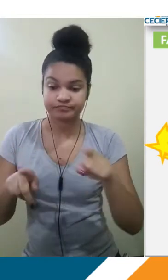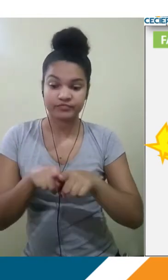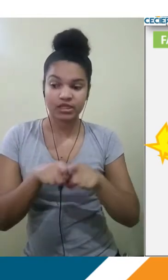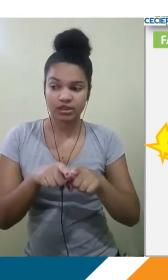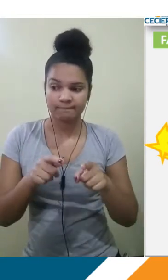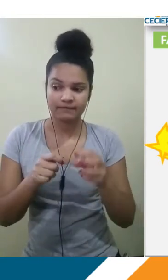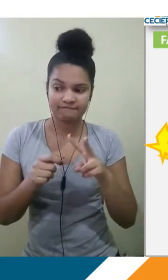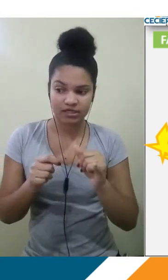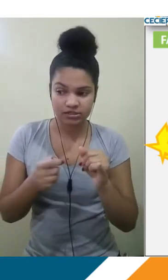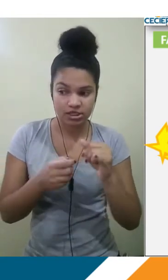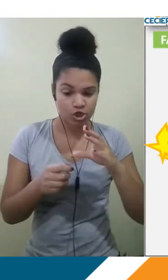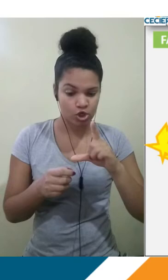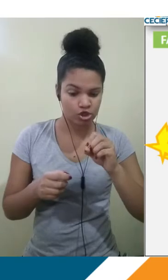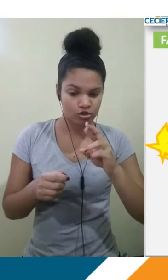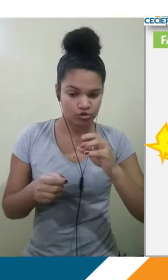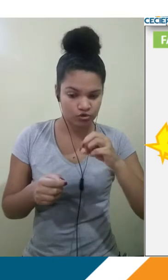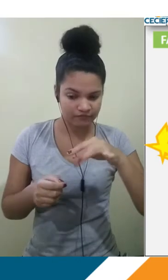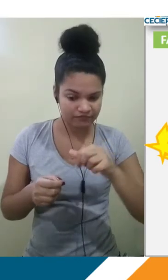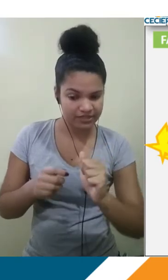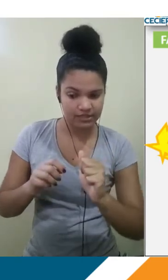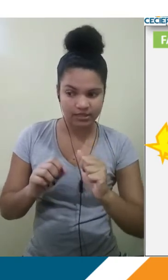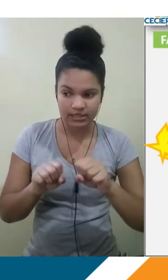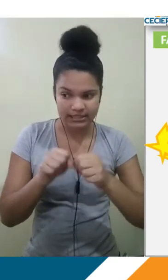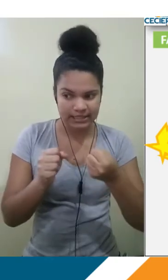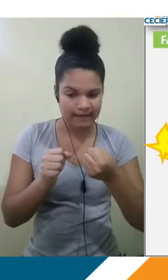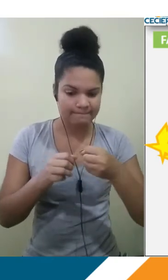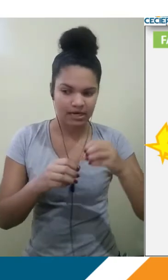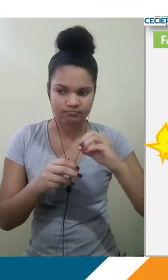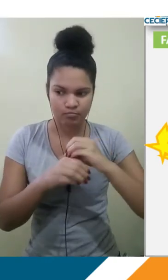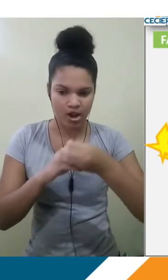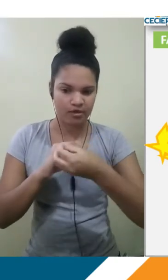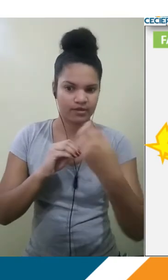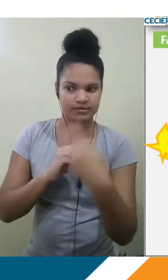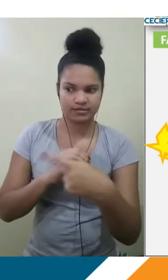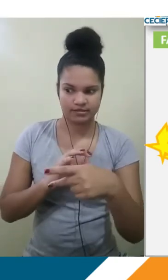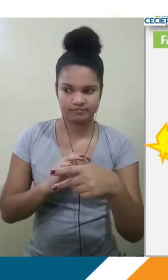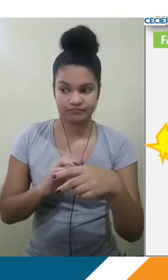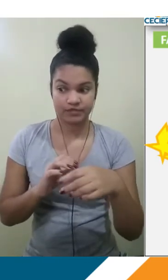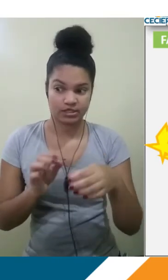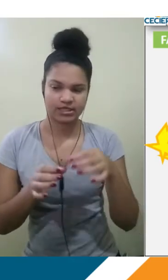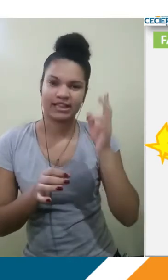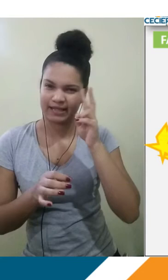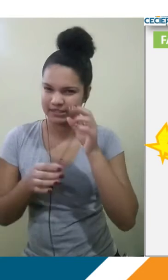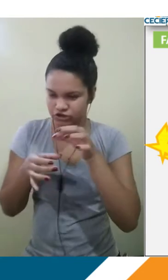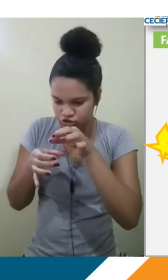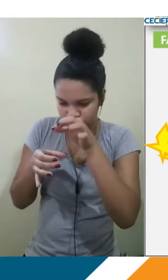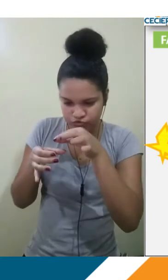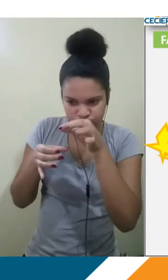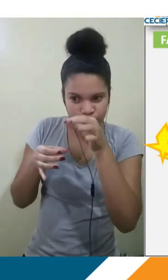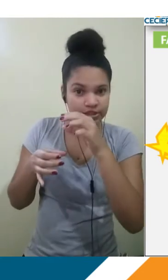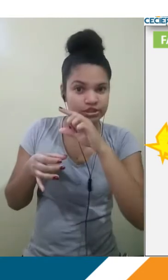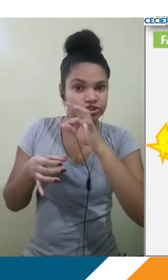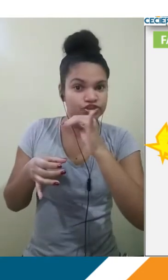na fotofosforilação. As moléculas de clorofila que estão localizadas nos tilacoides do